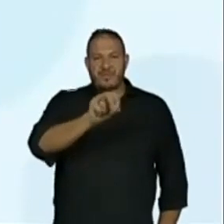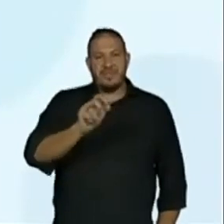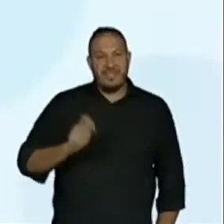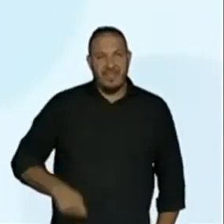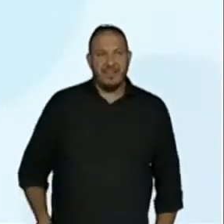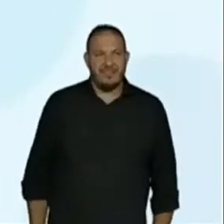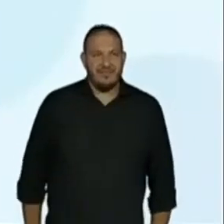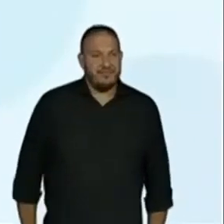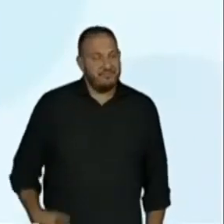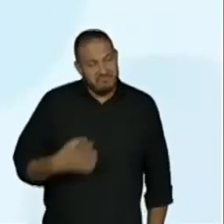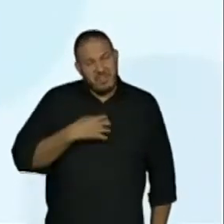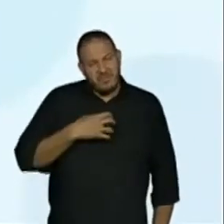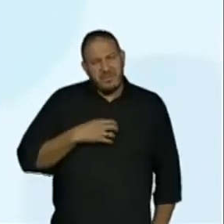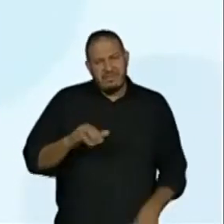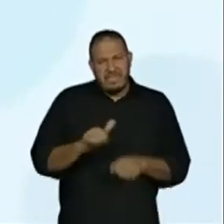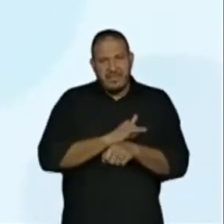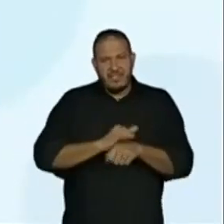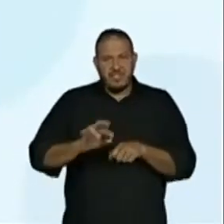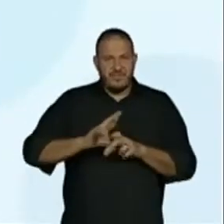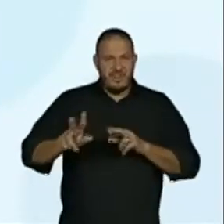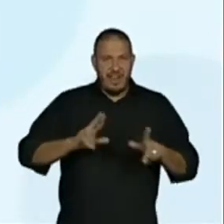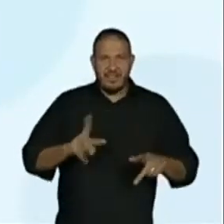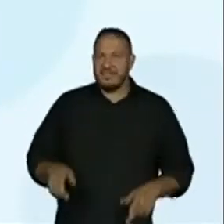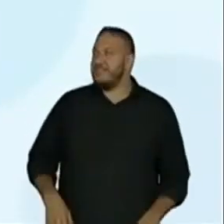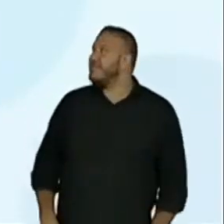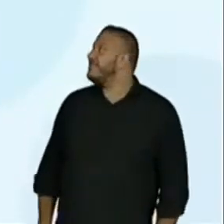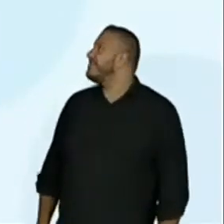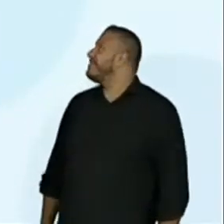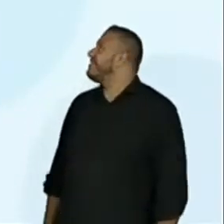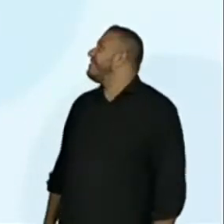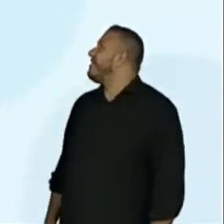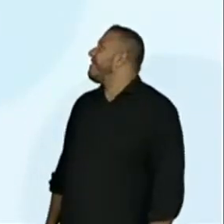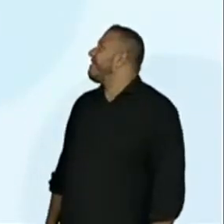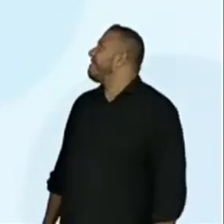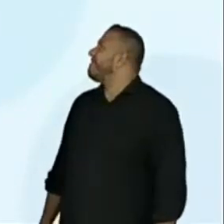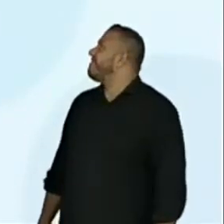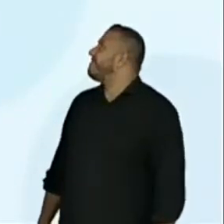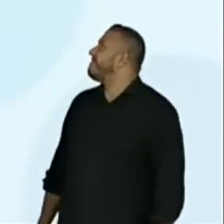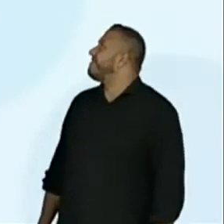Uma outra maneira. Mais 8,50.